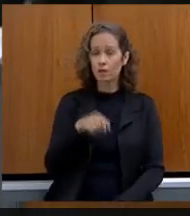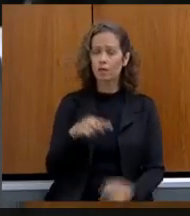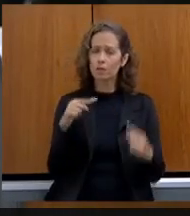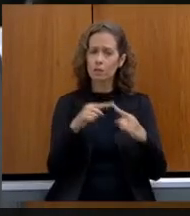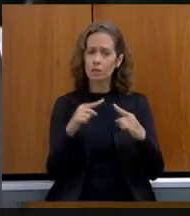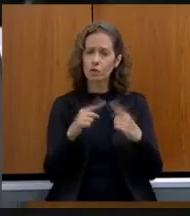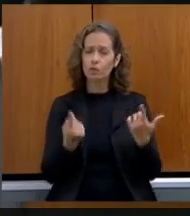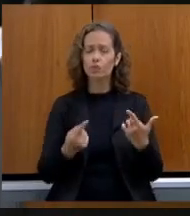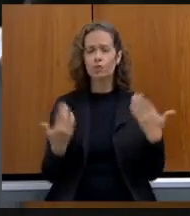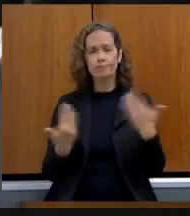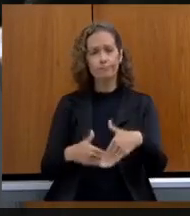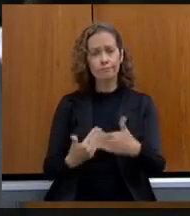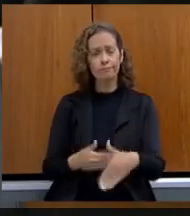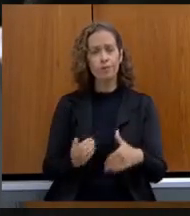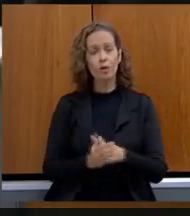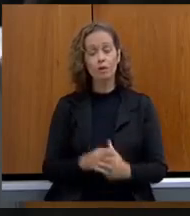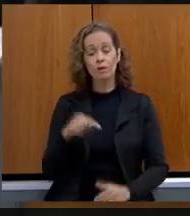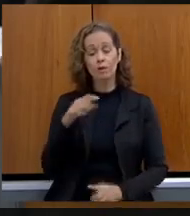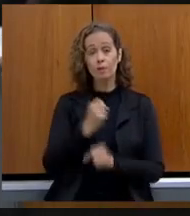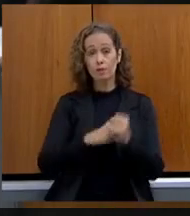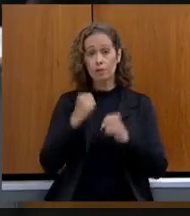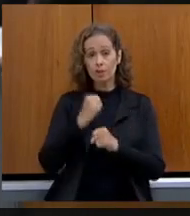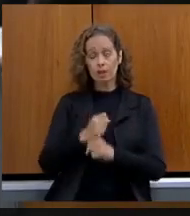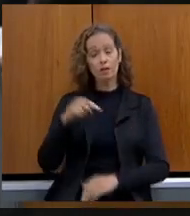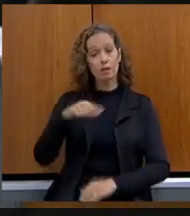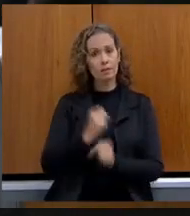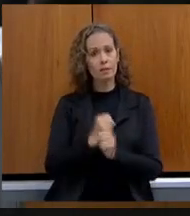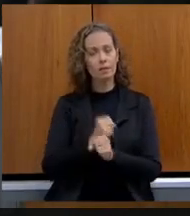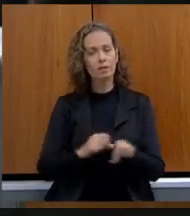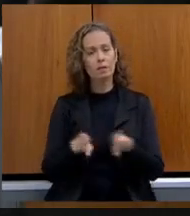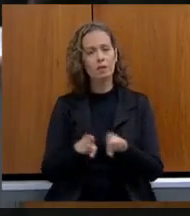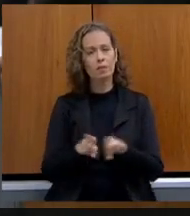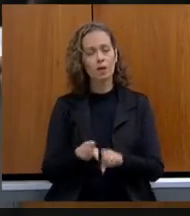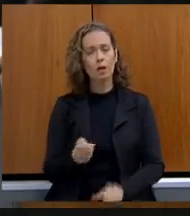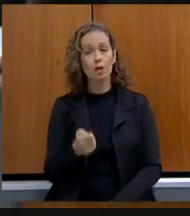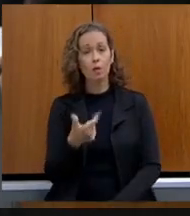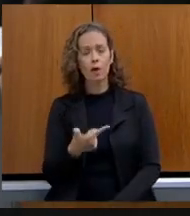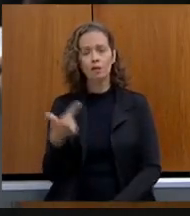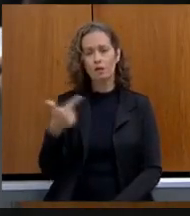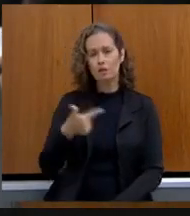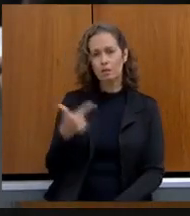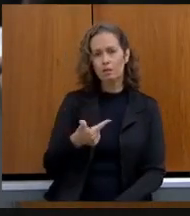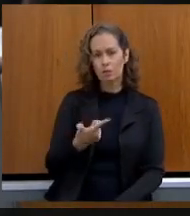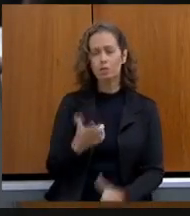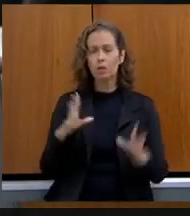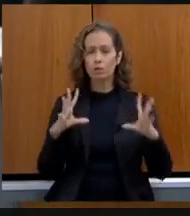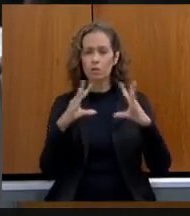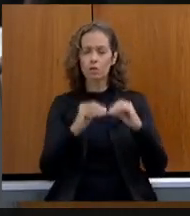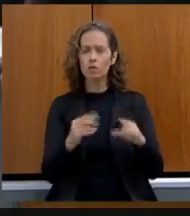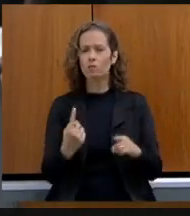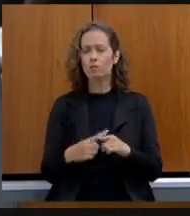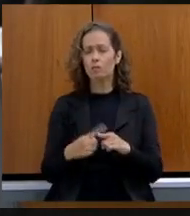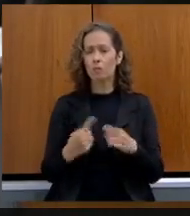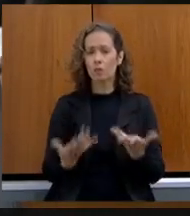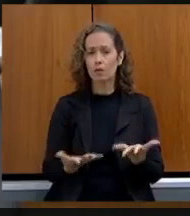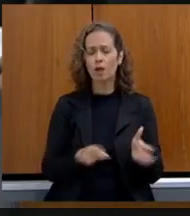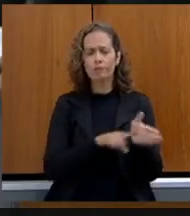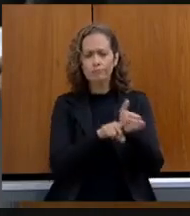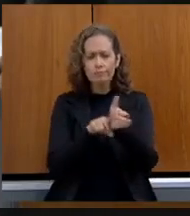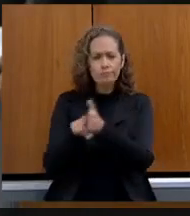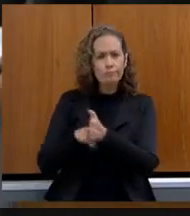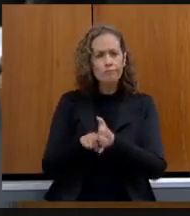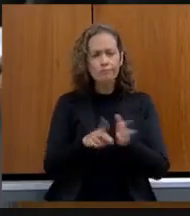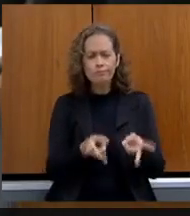passado já realizamos uma este ano estamos na fase de conclusão da segunda avaliação diagnóstica o que nos permite muito né